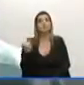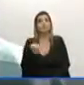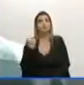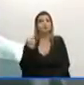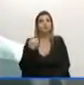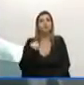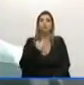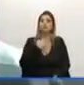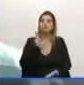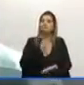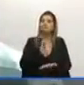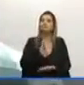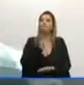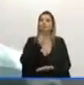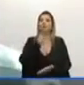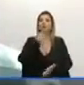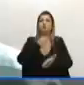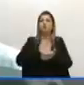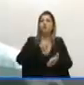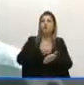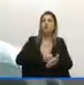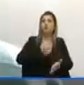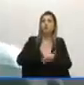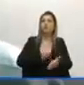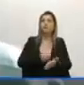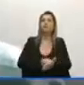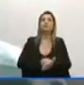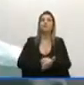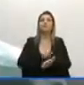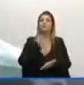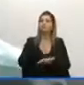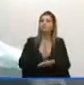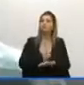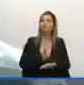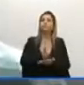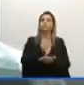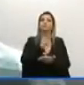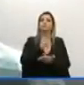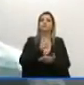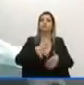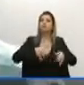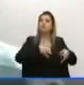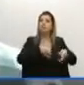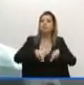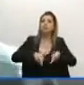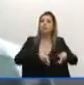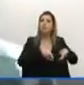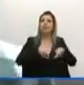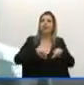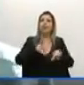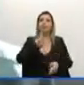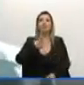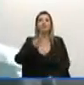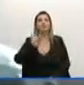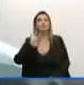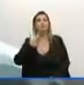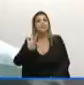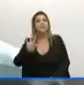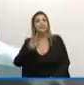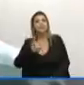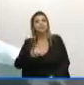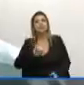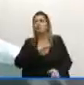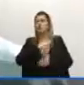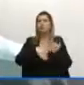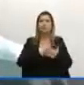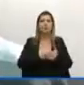que a gente continue persistindo insistindo na continuação da seguinte dos leitos de eu ter preparado é toda a estrutura